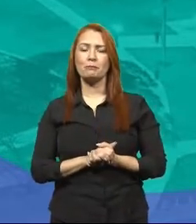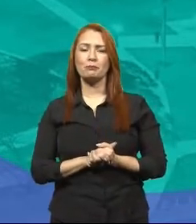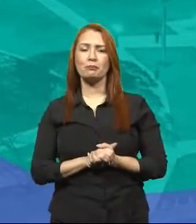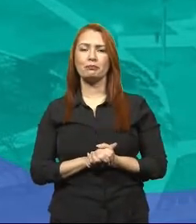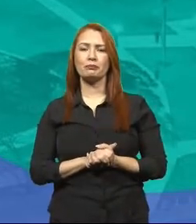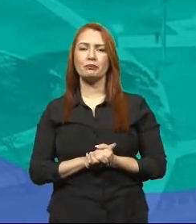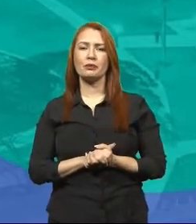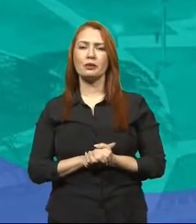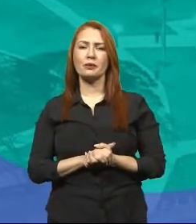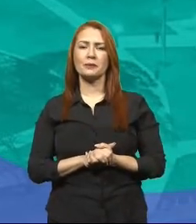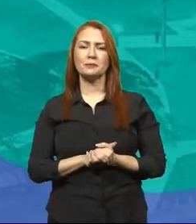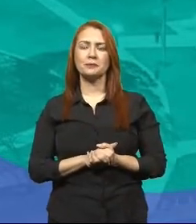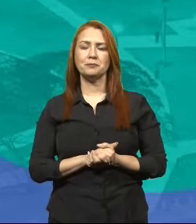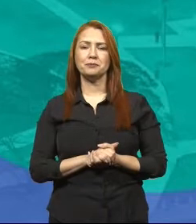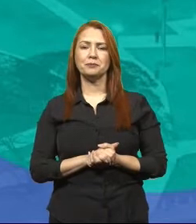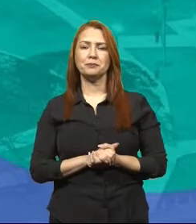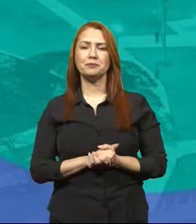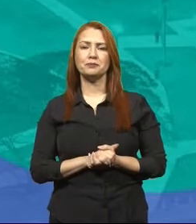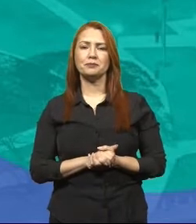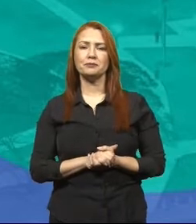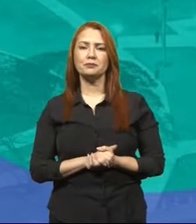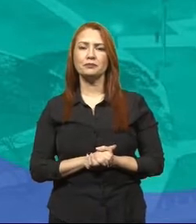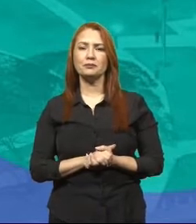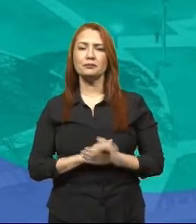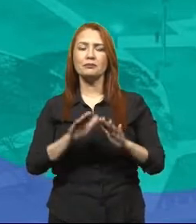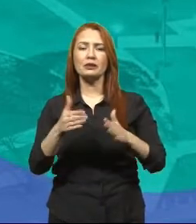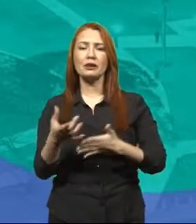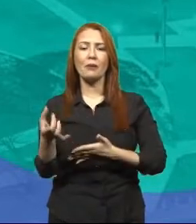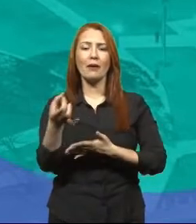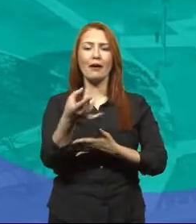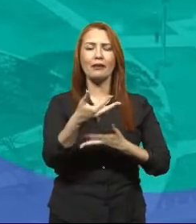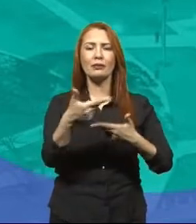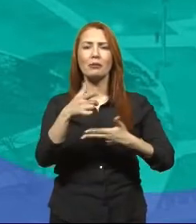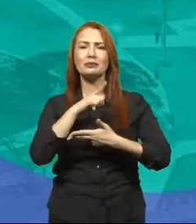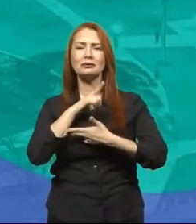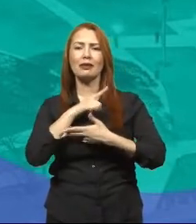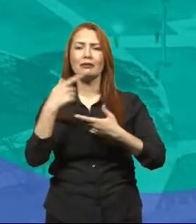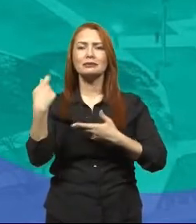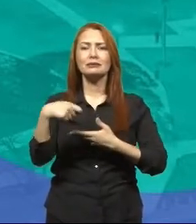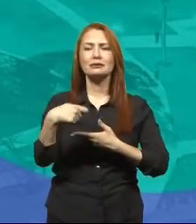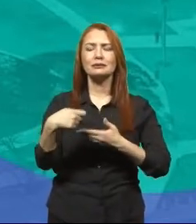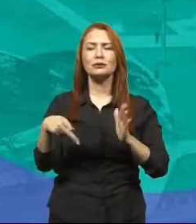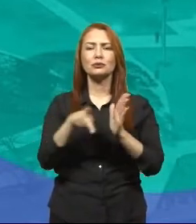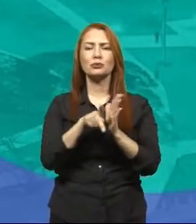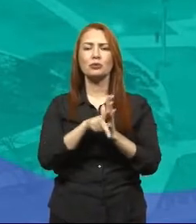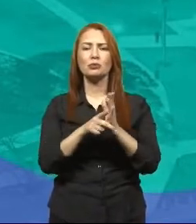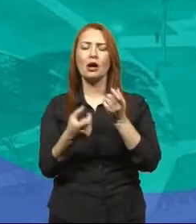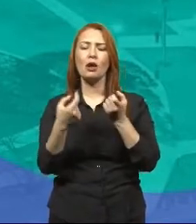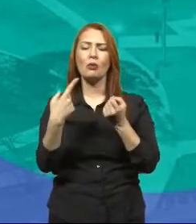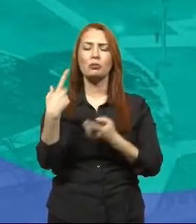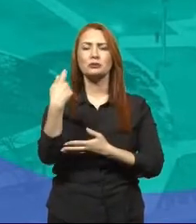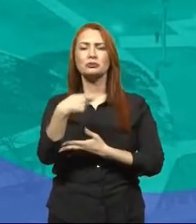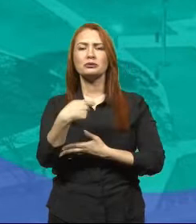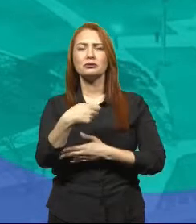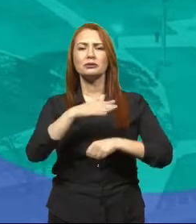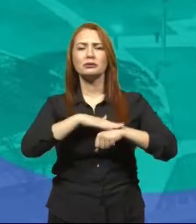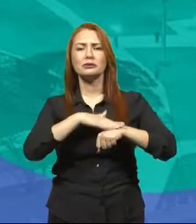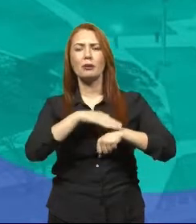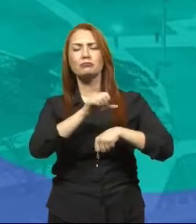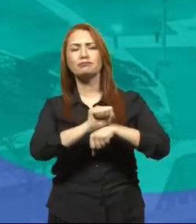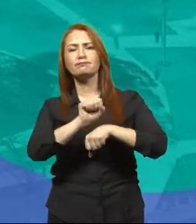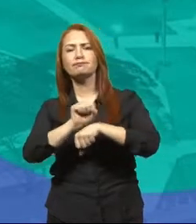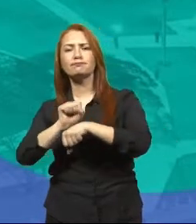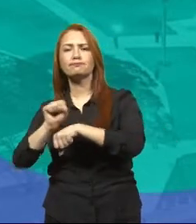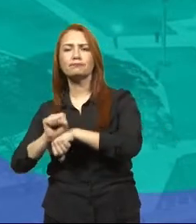também a professora Rosa, cada aplicação tem necessidades específicas, né? Algumas precisam de bandas e tempos de resposta muito rápidos, e